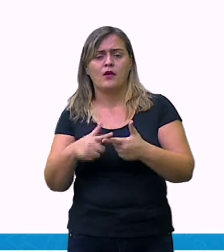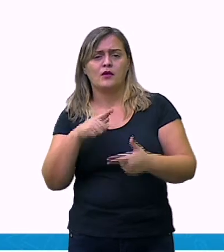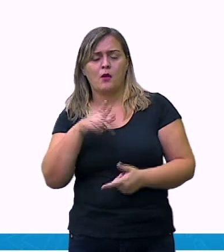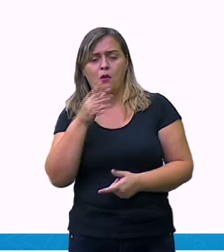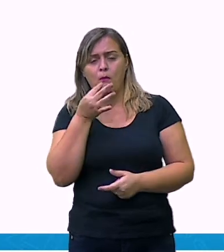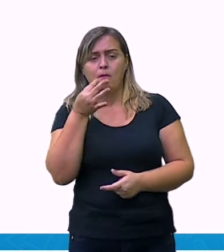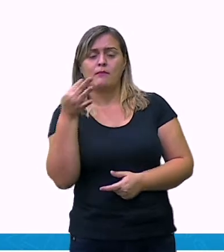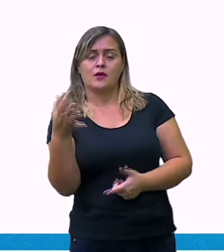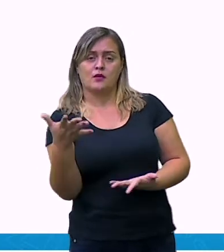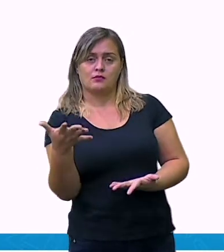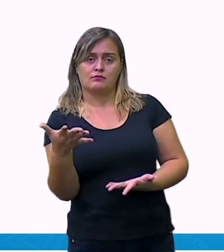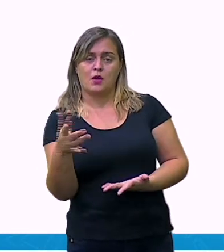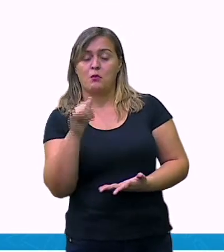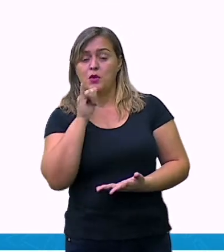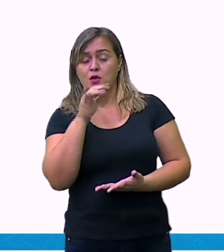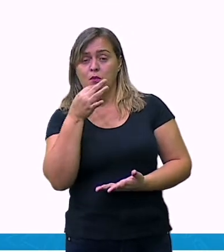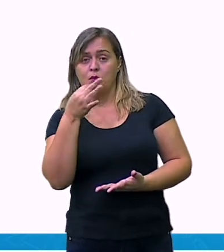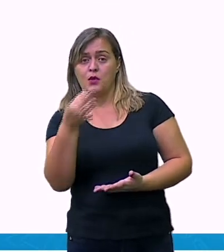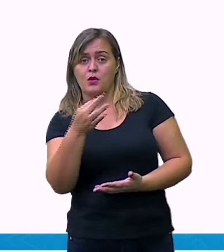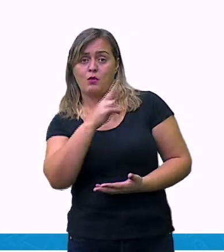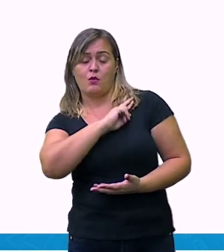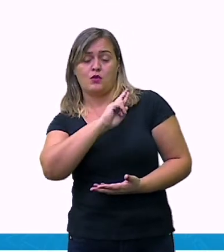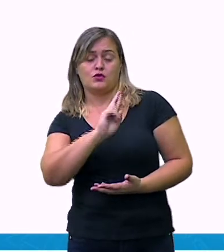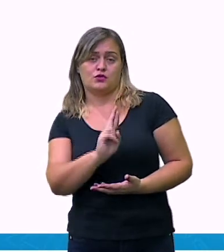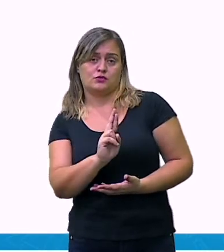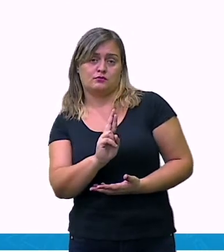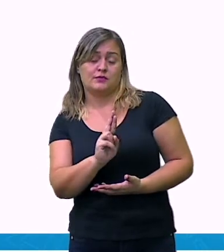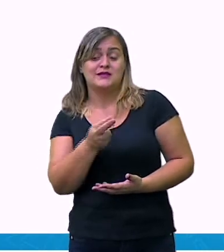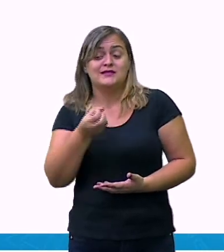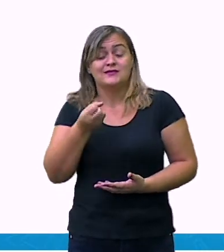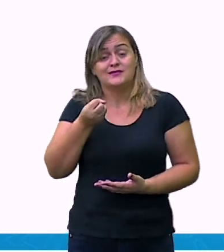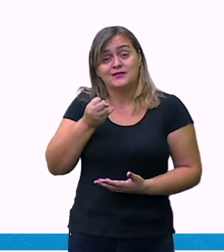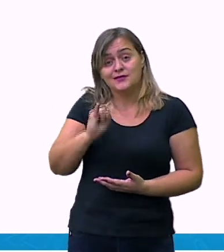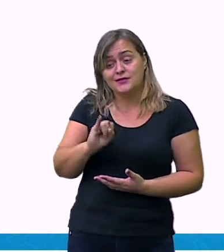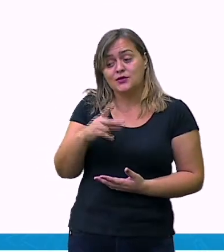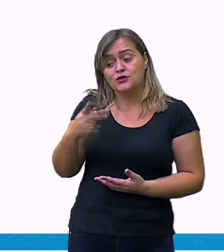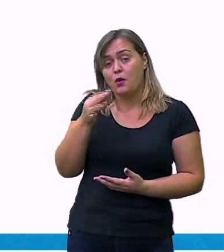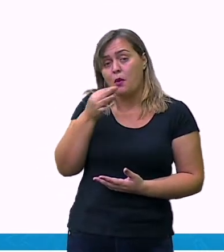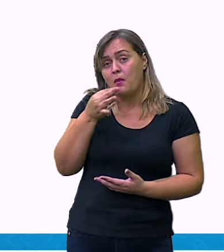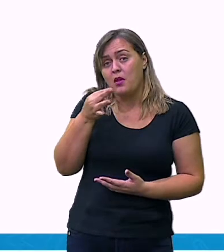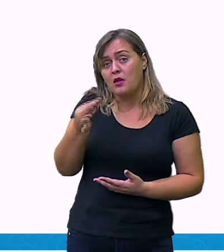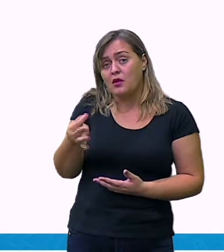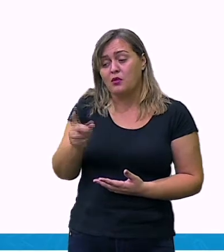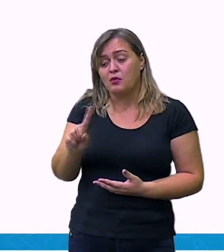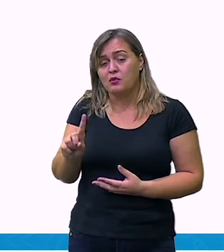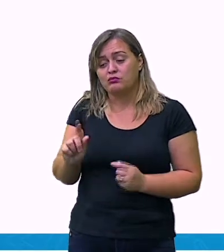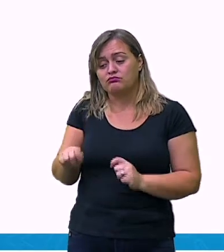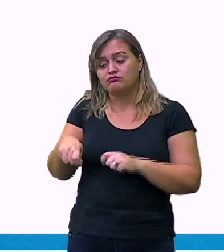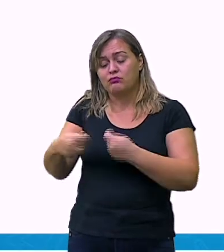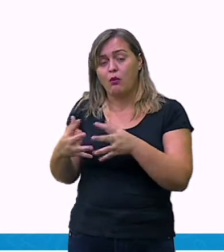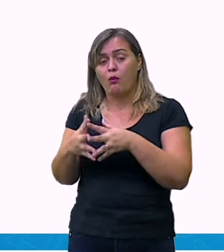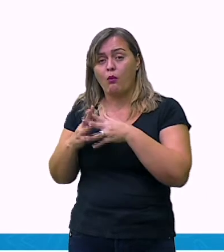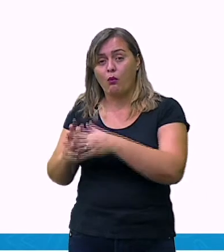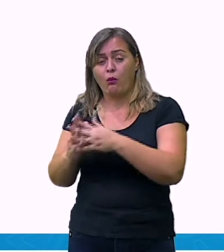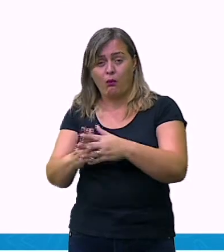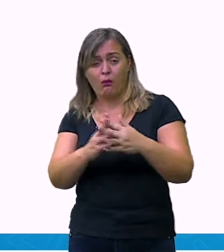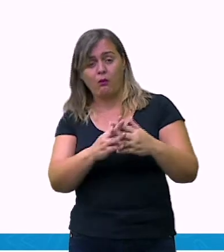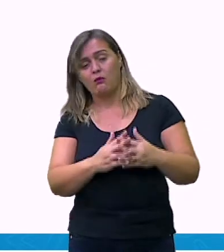religiosas, desde que sua manifestação não perturbem a ordem estabelecida pela lei.